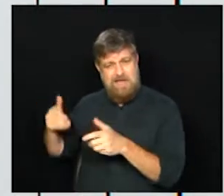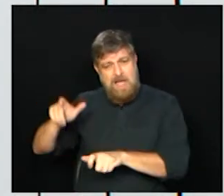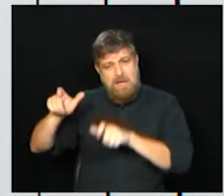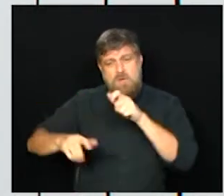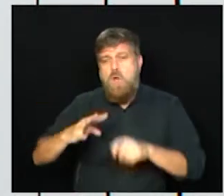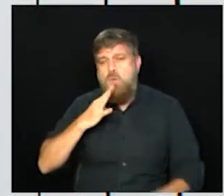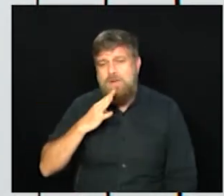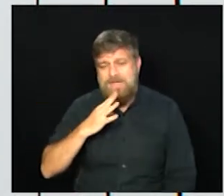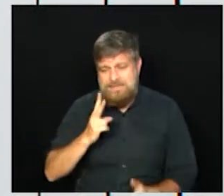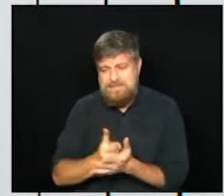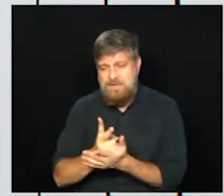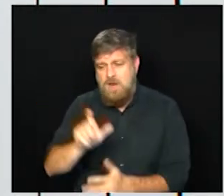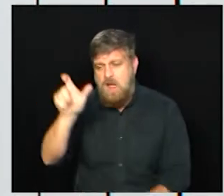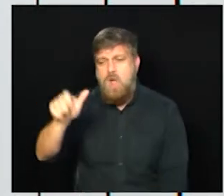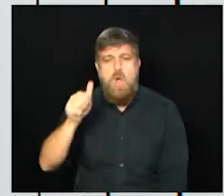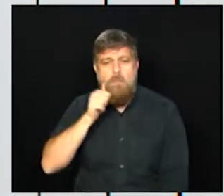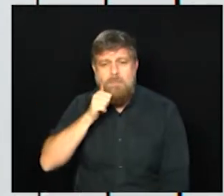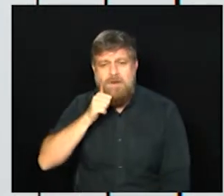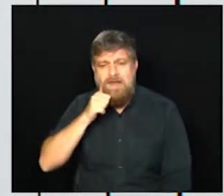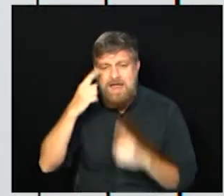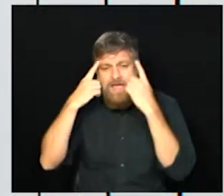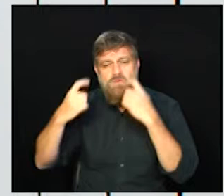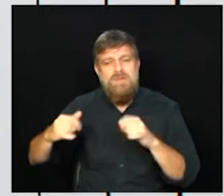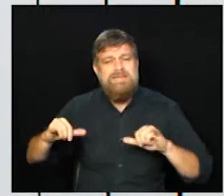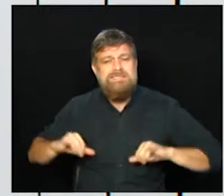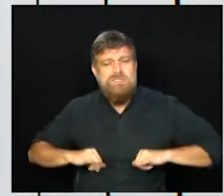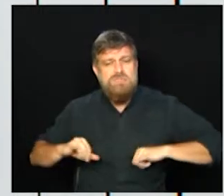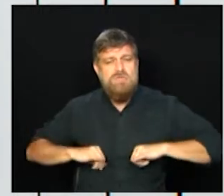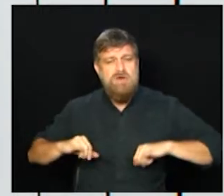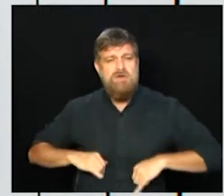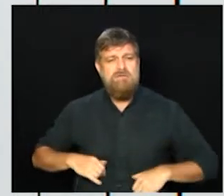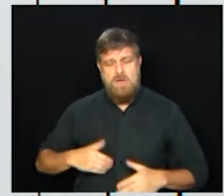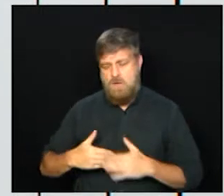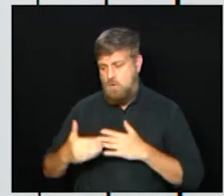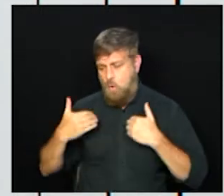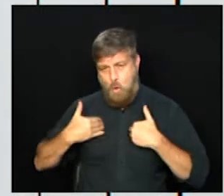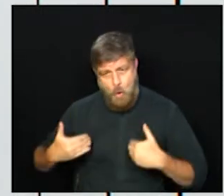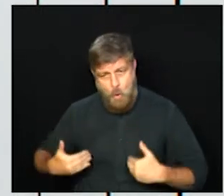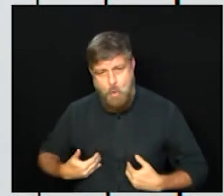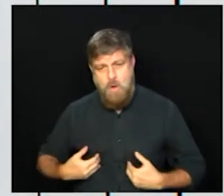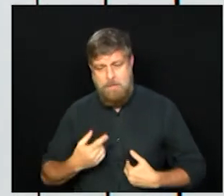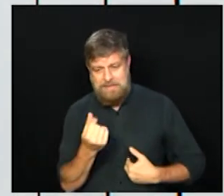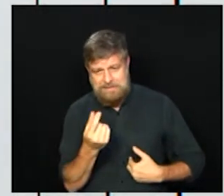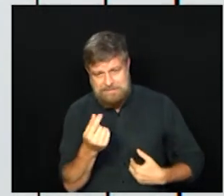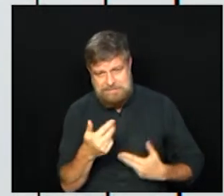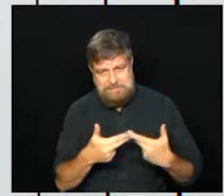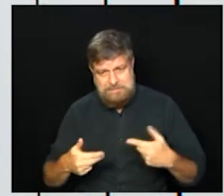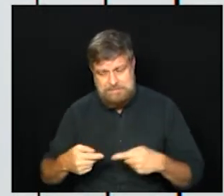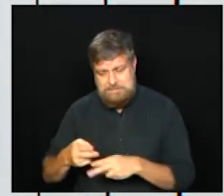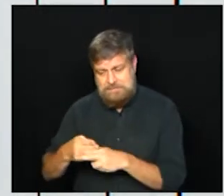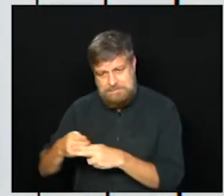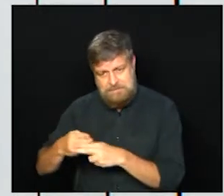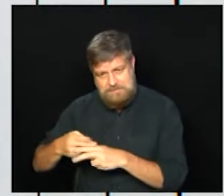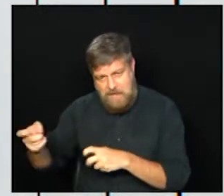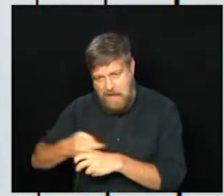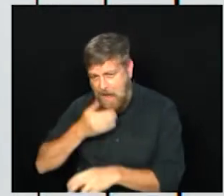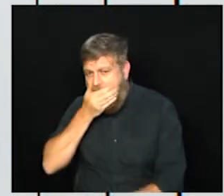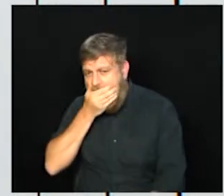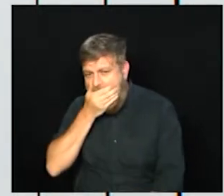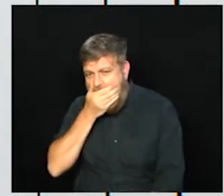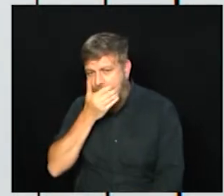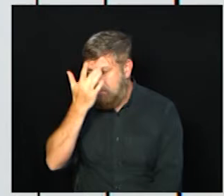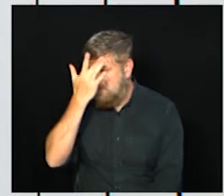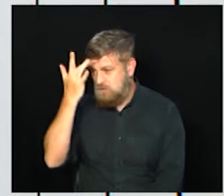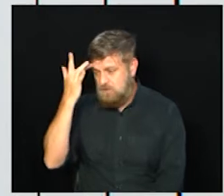uma mulher que sofre violência. E de novo, seja ela física, patrimonial, sexual, moral,